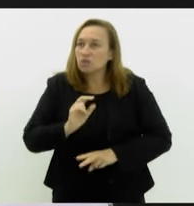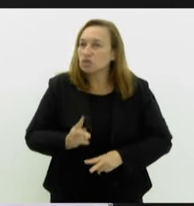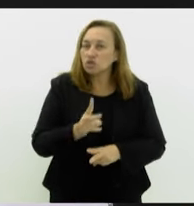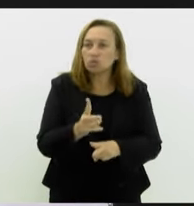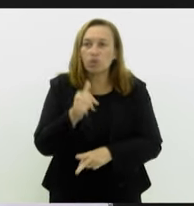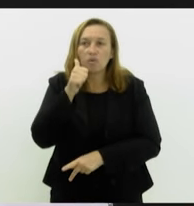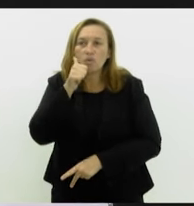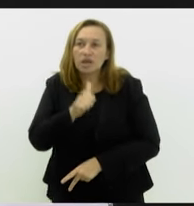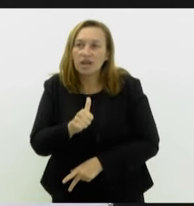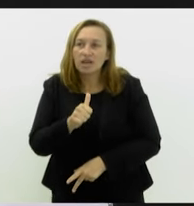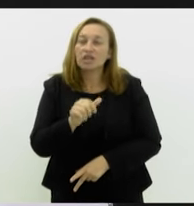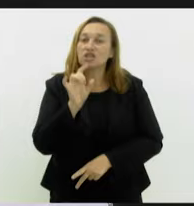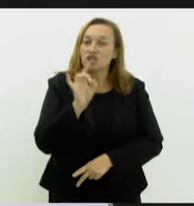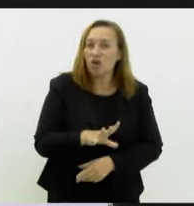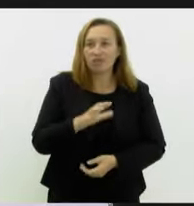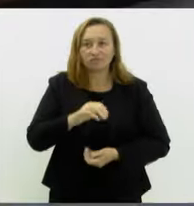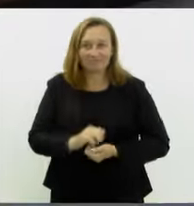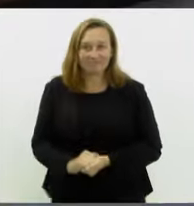e